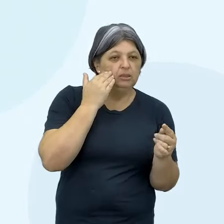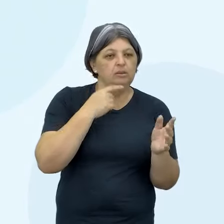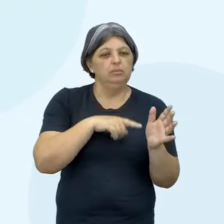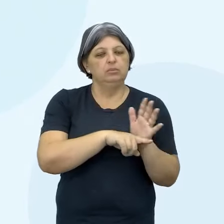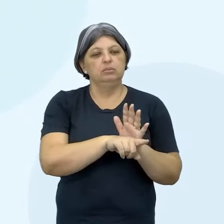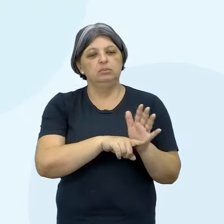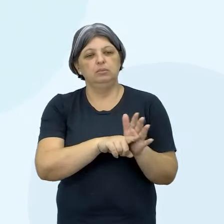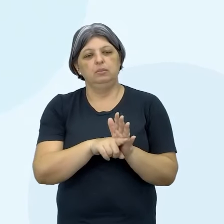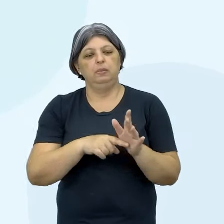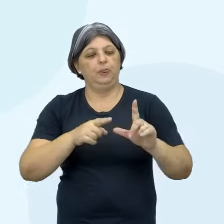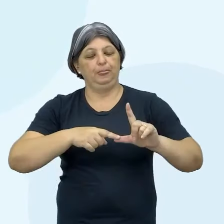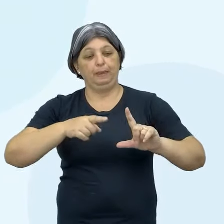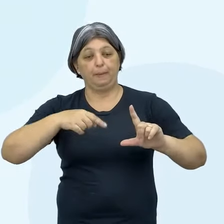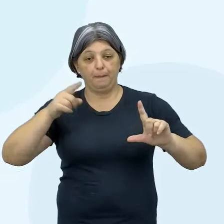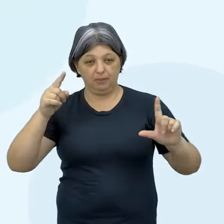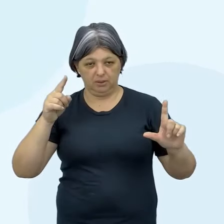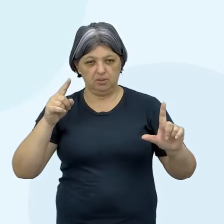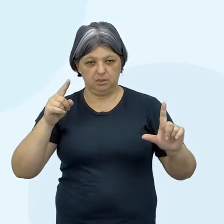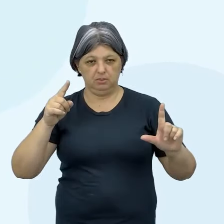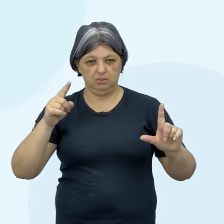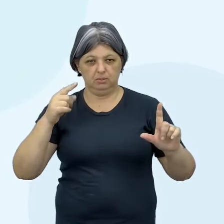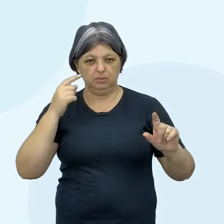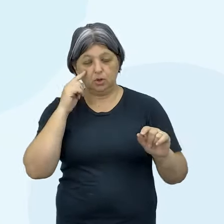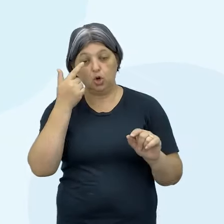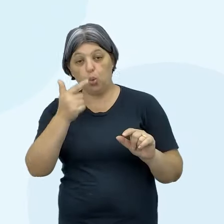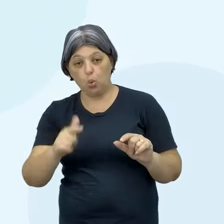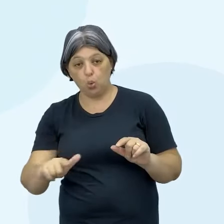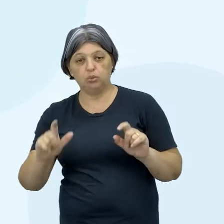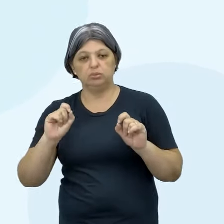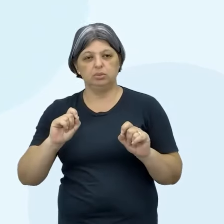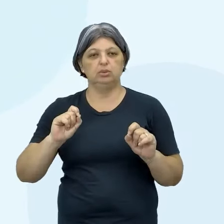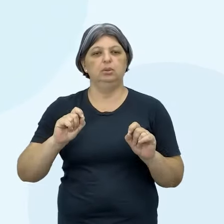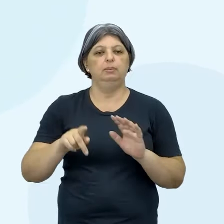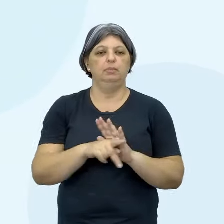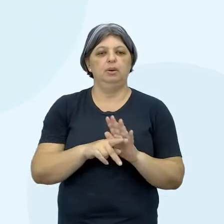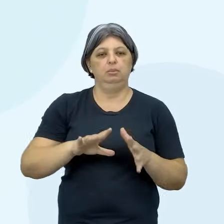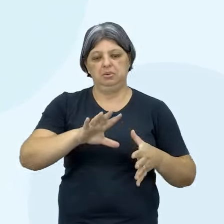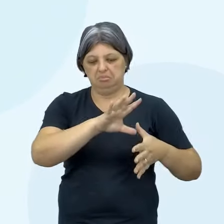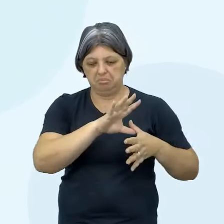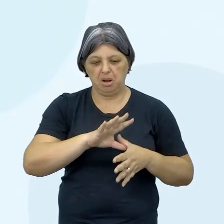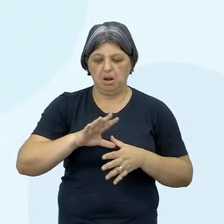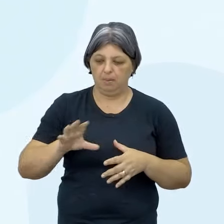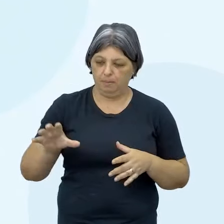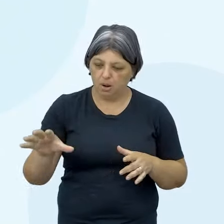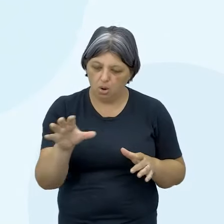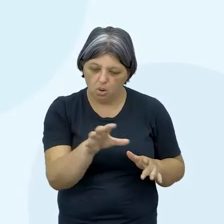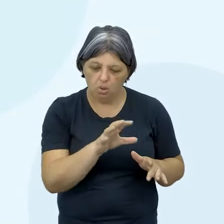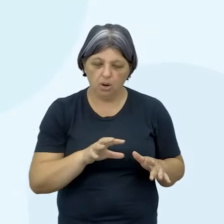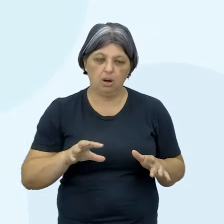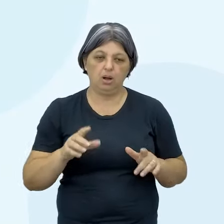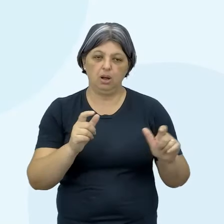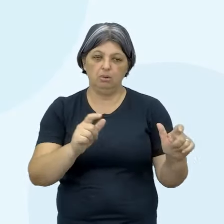né, está entendendo os índices populacionais, o outro já vai trazer a demografia e a interpretação, né, de como